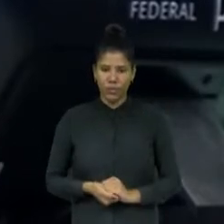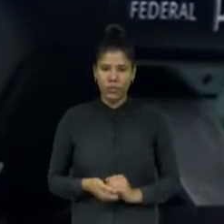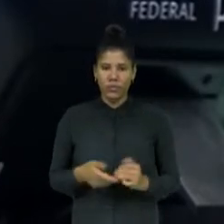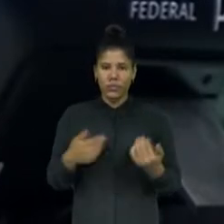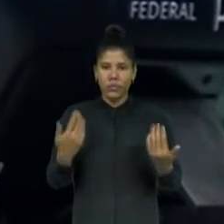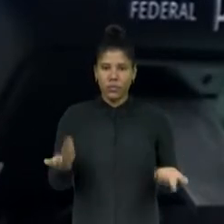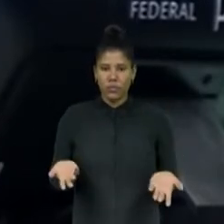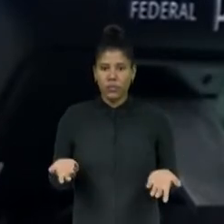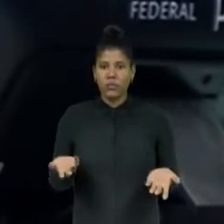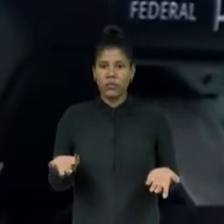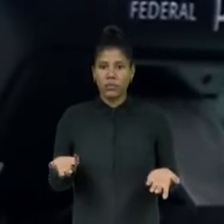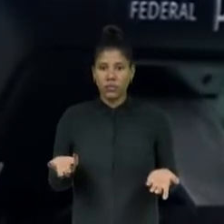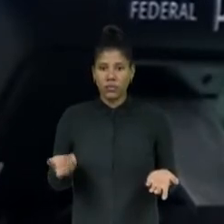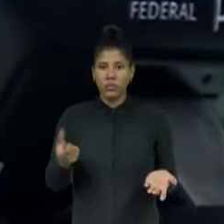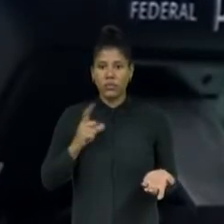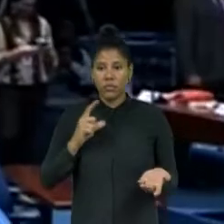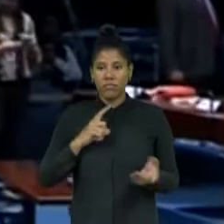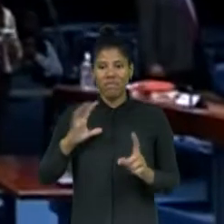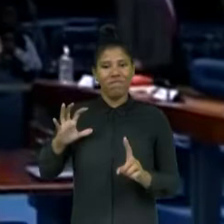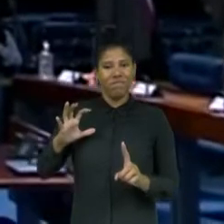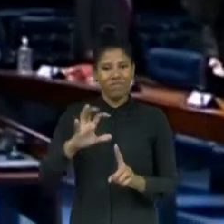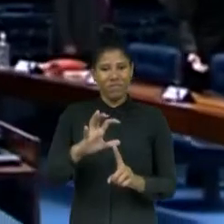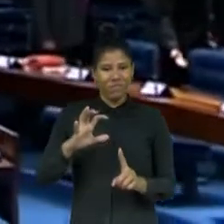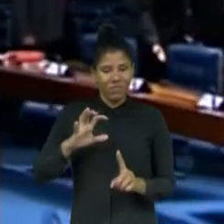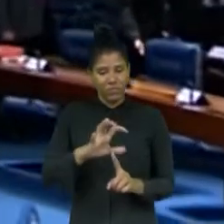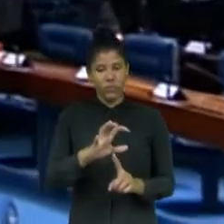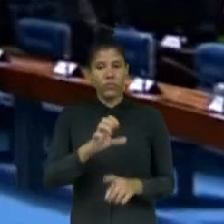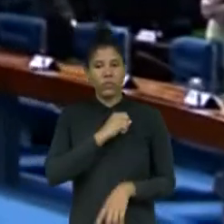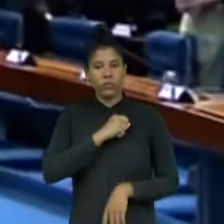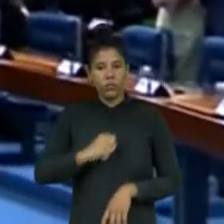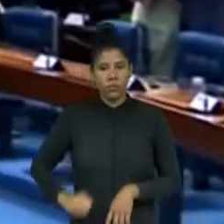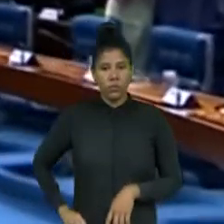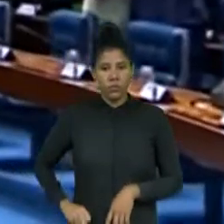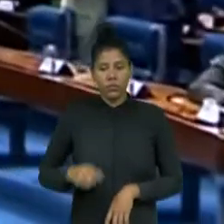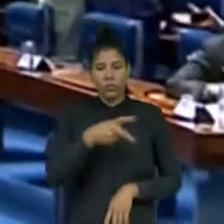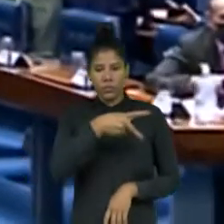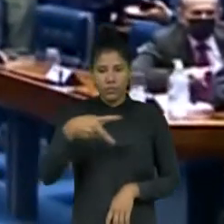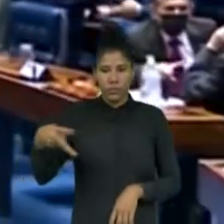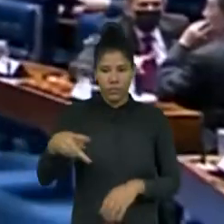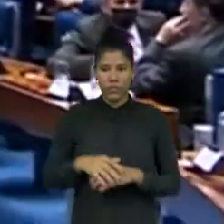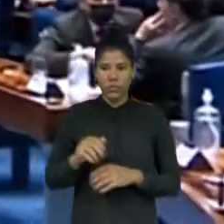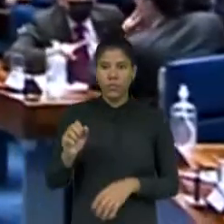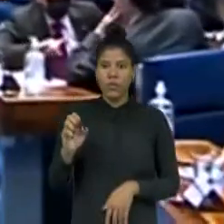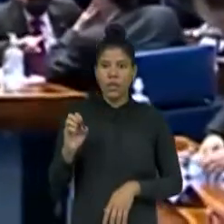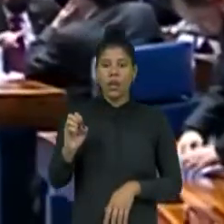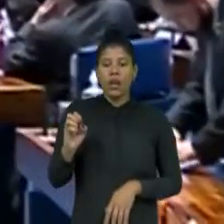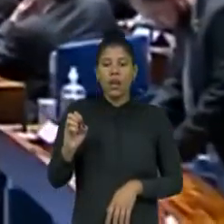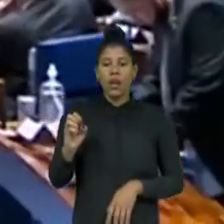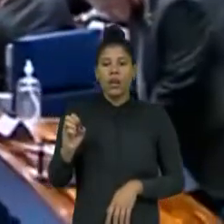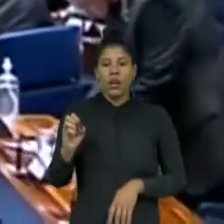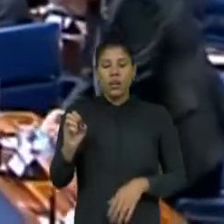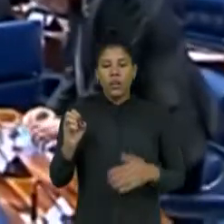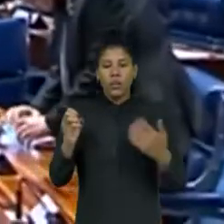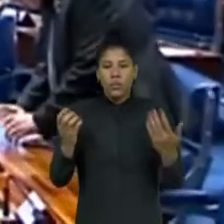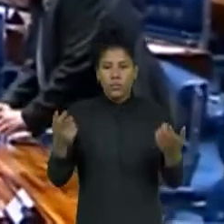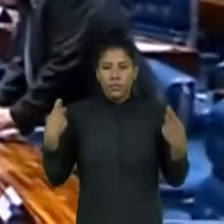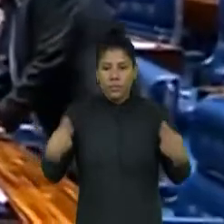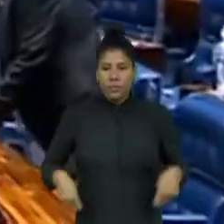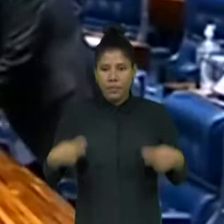pressionar o presidente do Senado a barrar o PL. Segundo a ONG, que atua em defesa do meio ambiente, é preciso que o Congresso